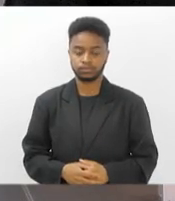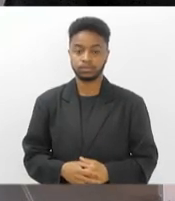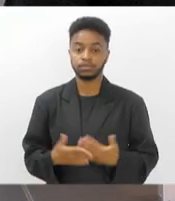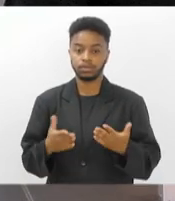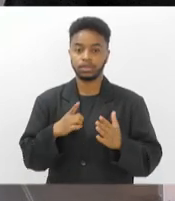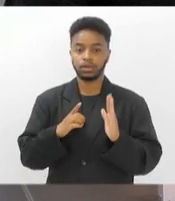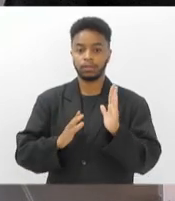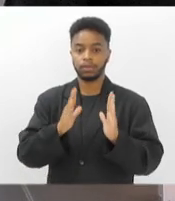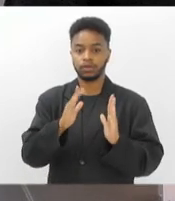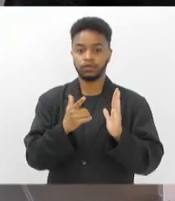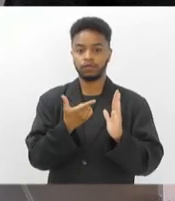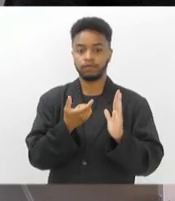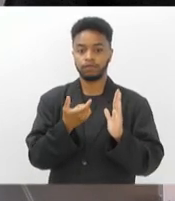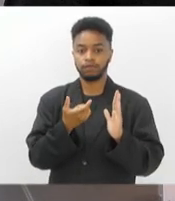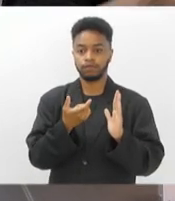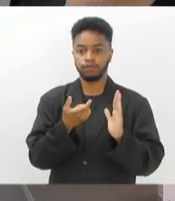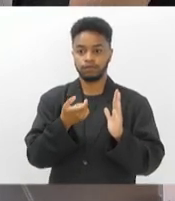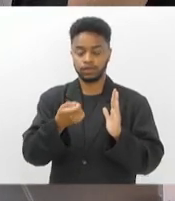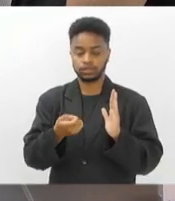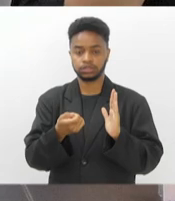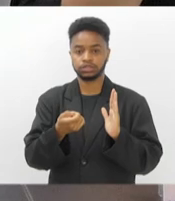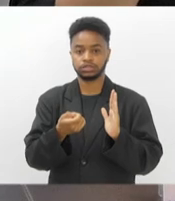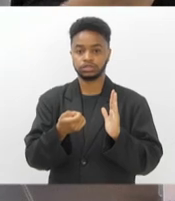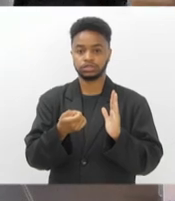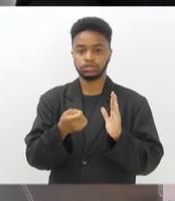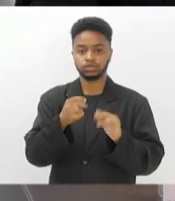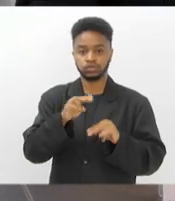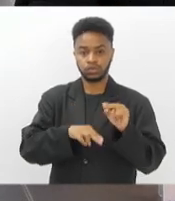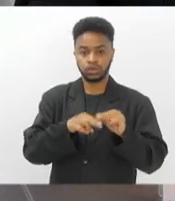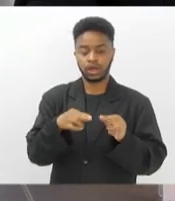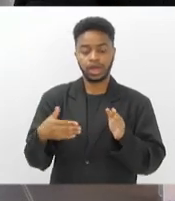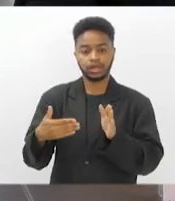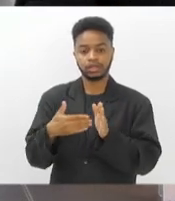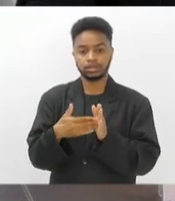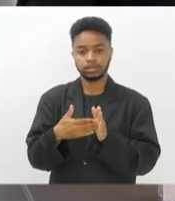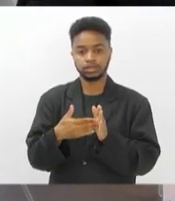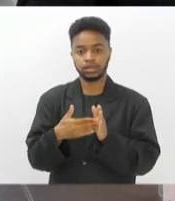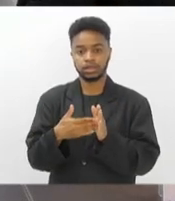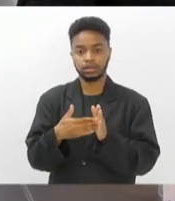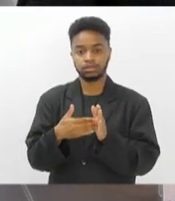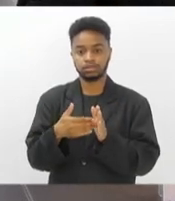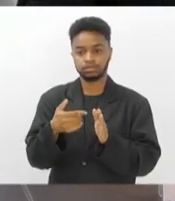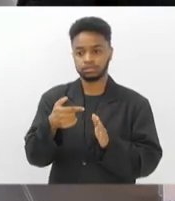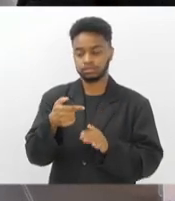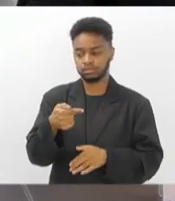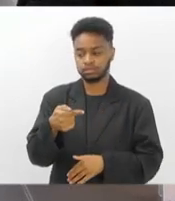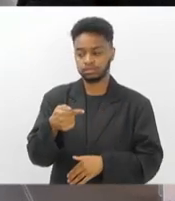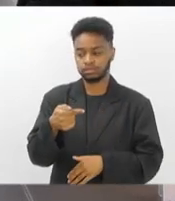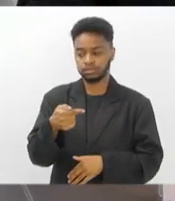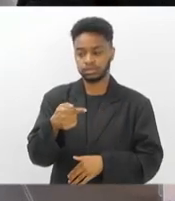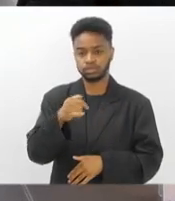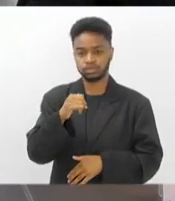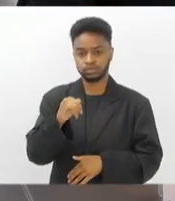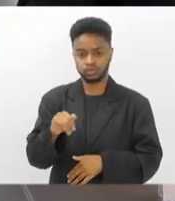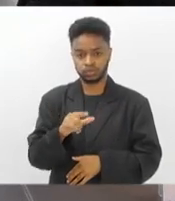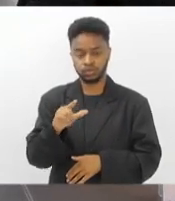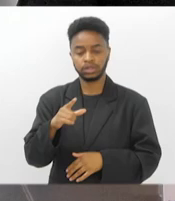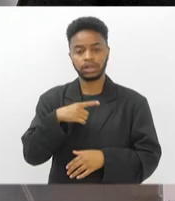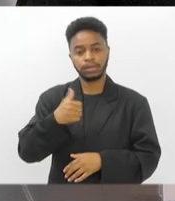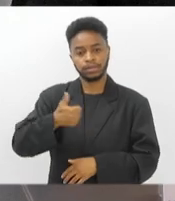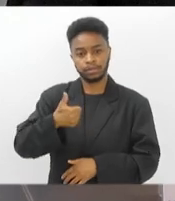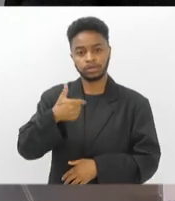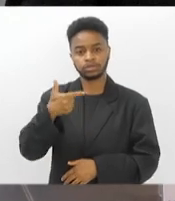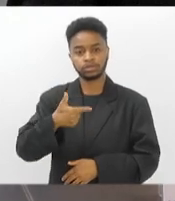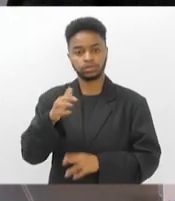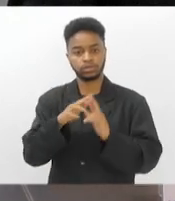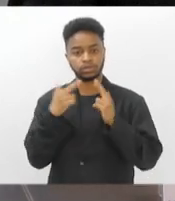20/06 a 27 de junho realização da Primeira e Segunda reuniões ordinárias e aqui eu queria fazer